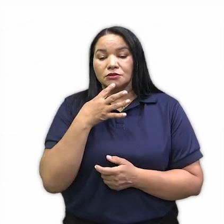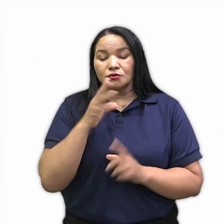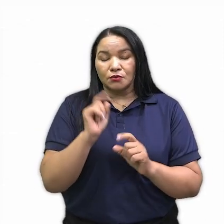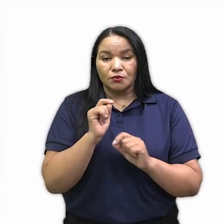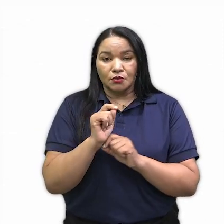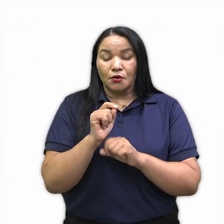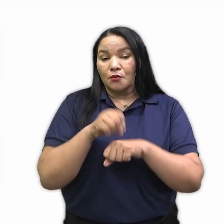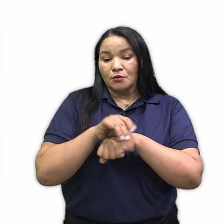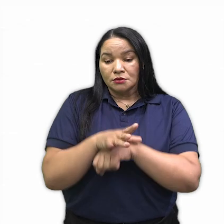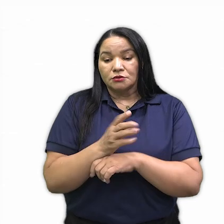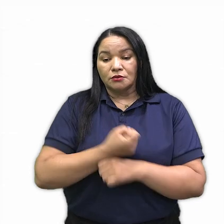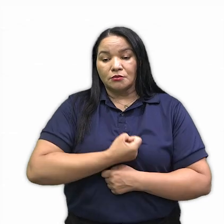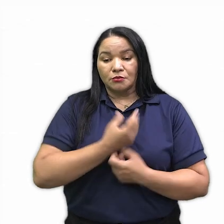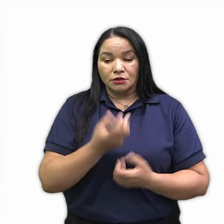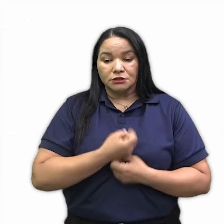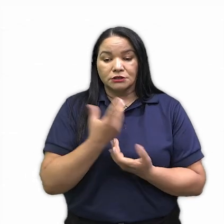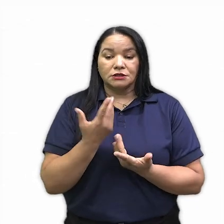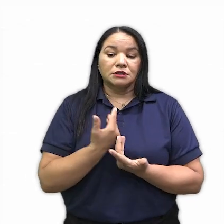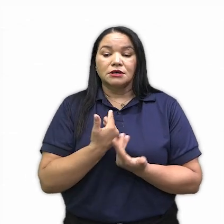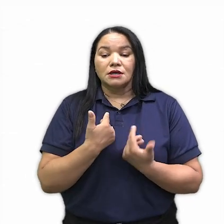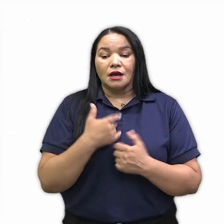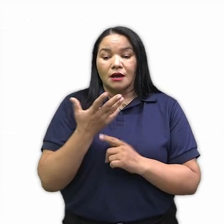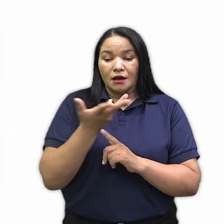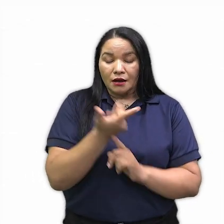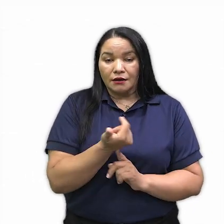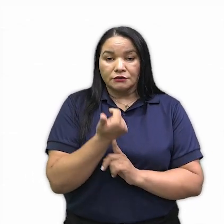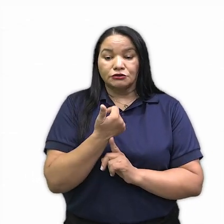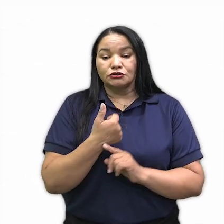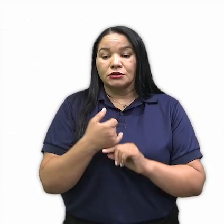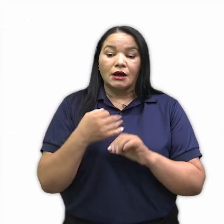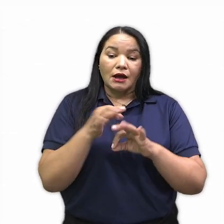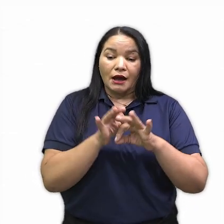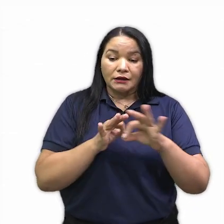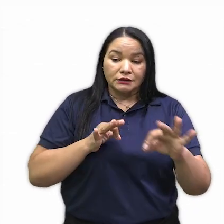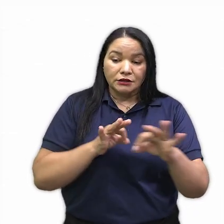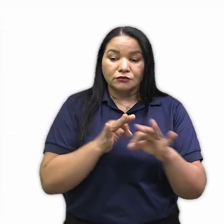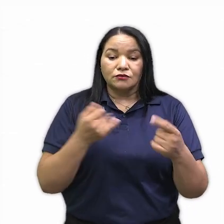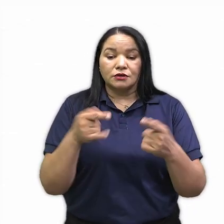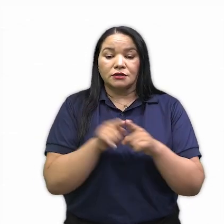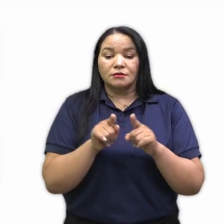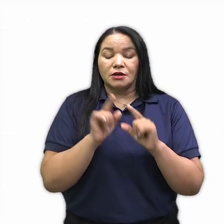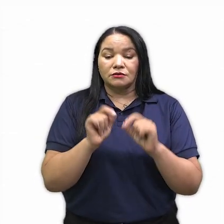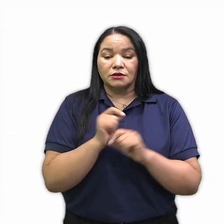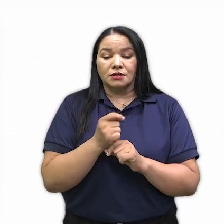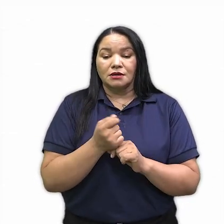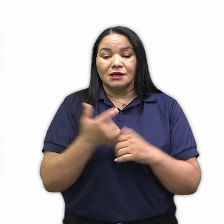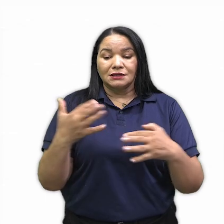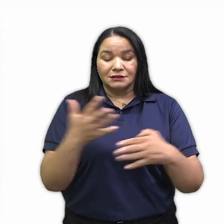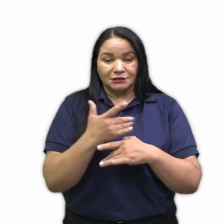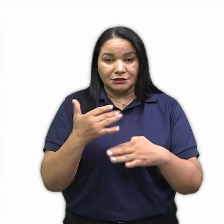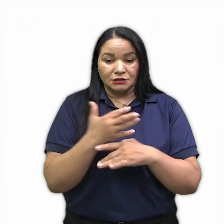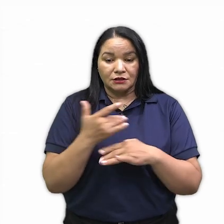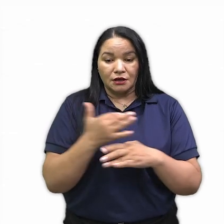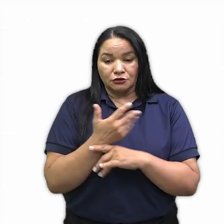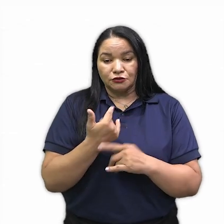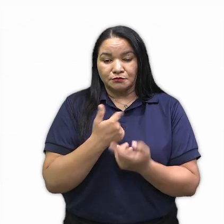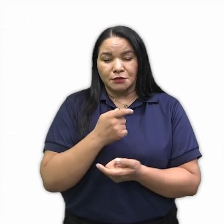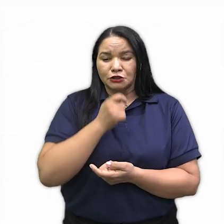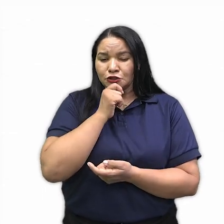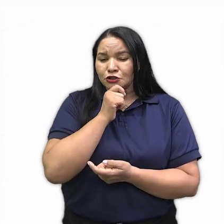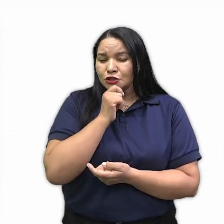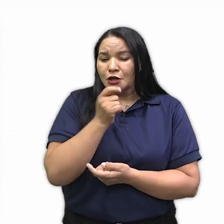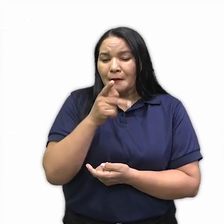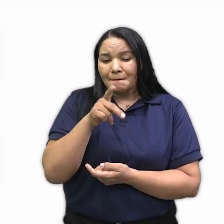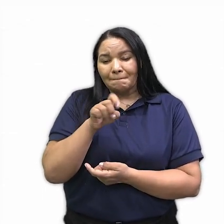quê? Contribuições à poesia, à arte, à arquitetura e também como a da antiga cidade de